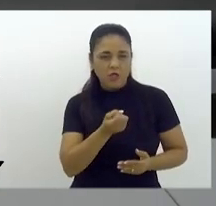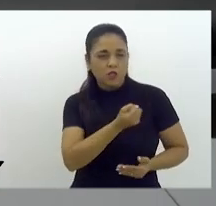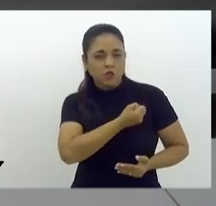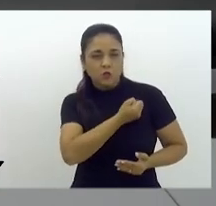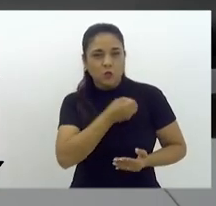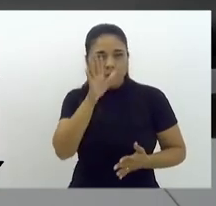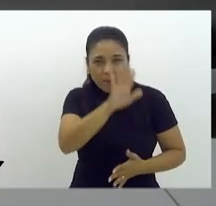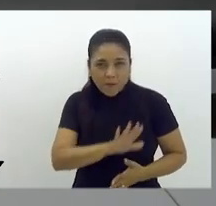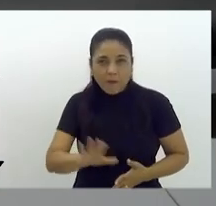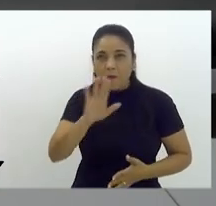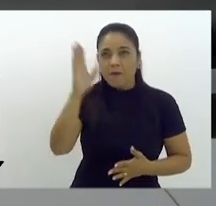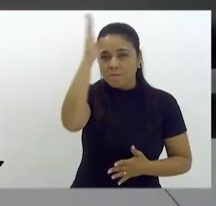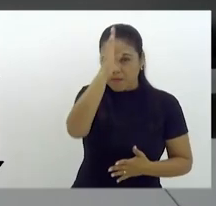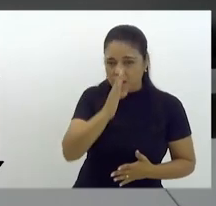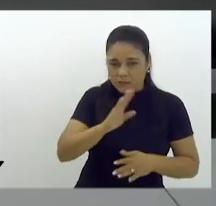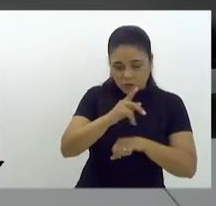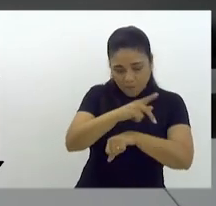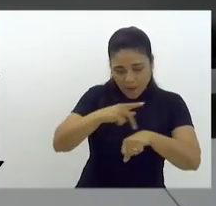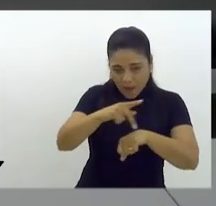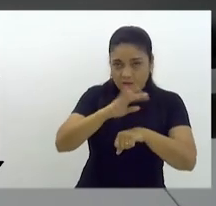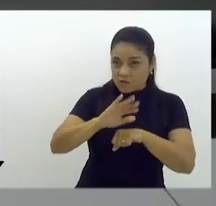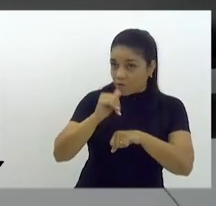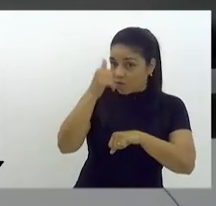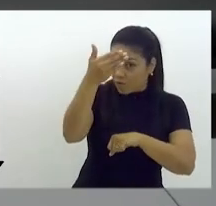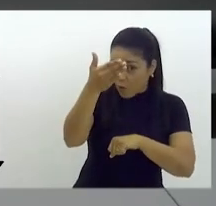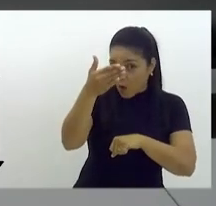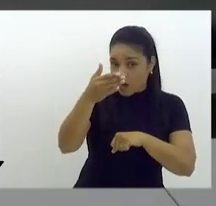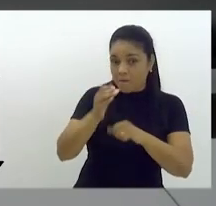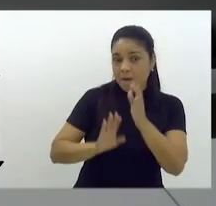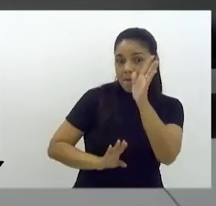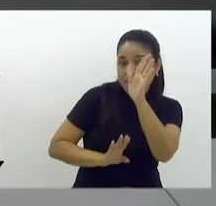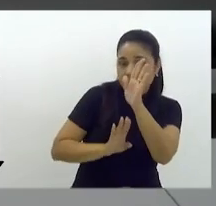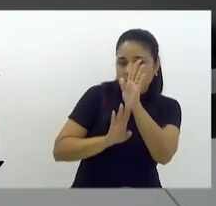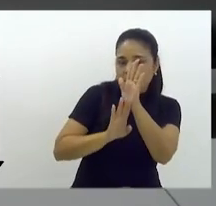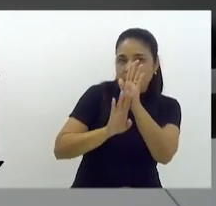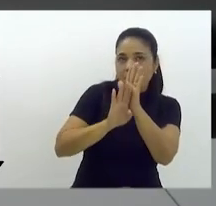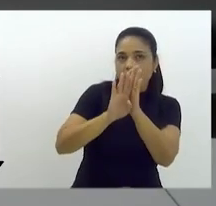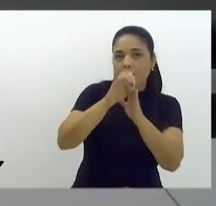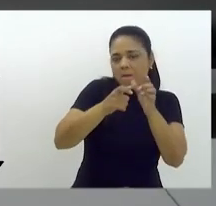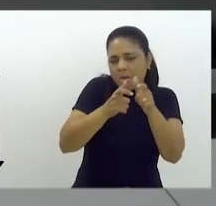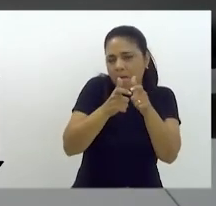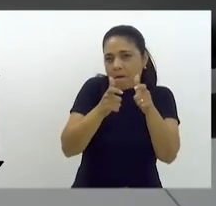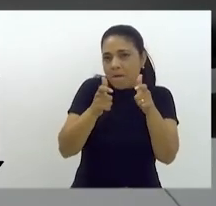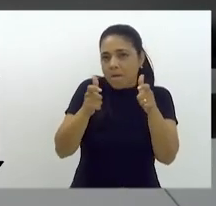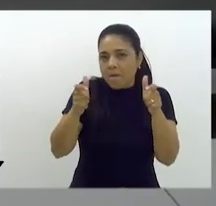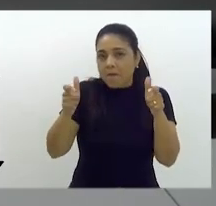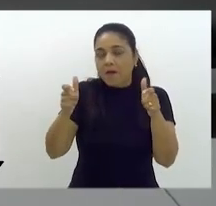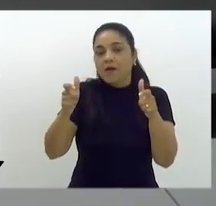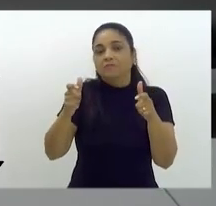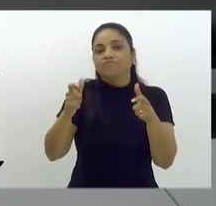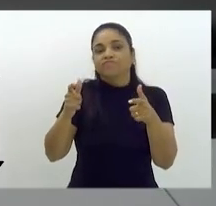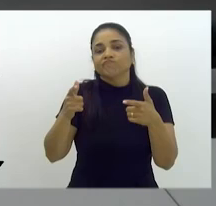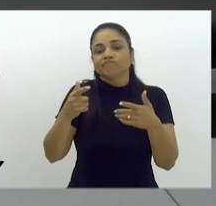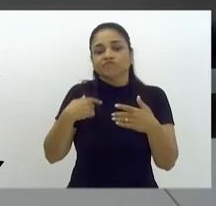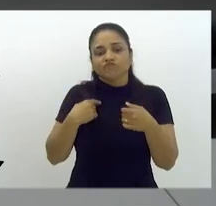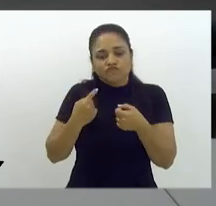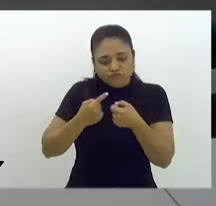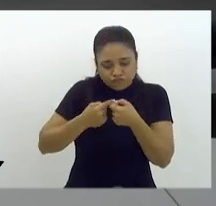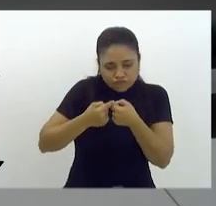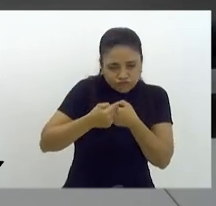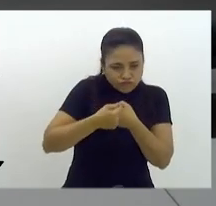e até fora dele é cresce de forma exponencial e ele é do interior de um